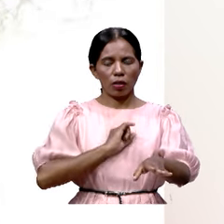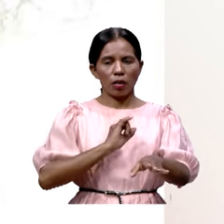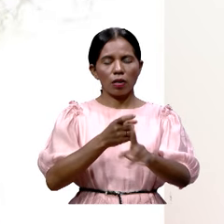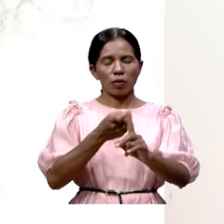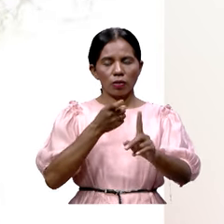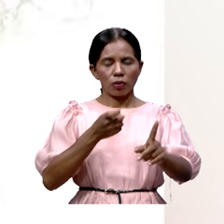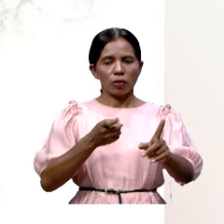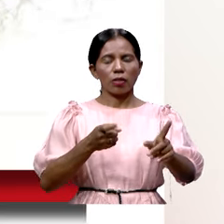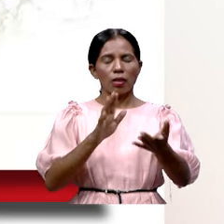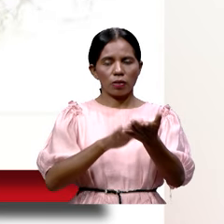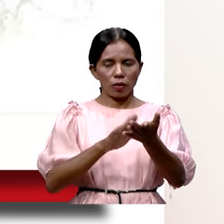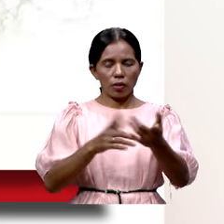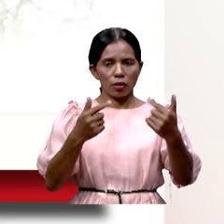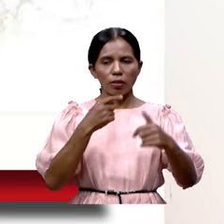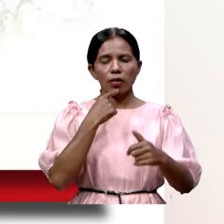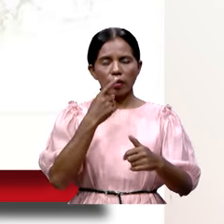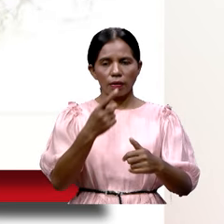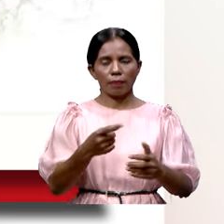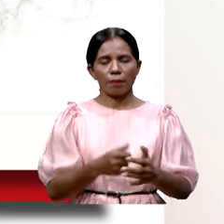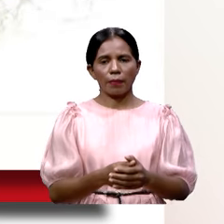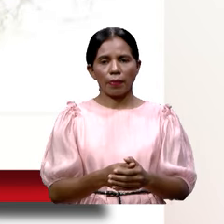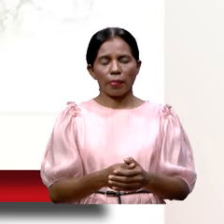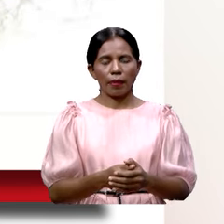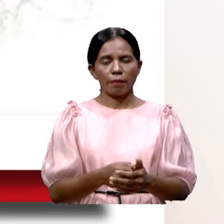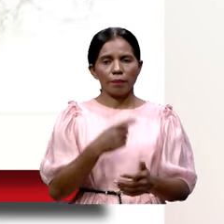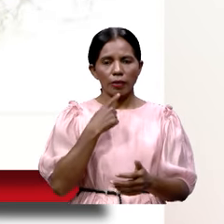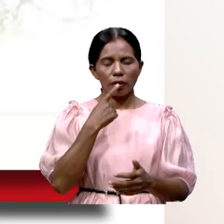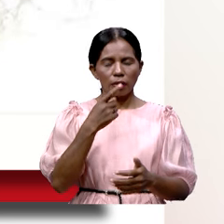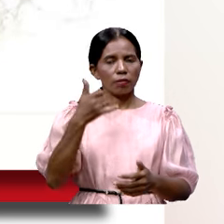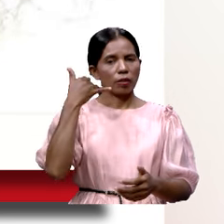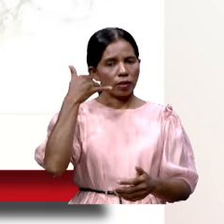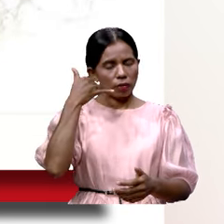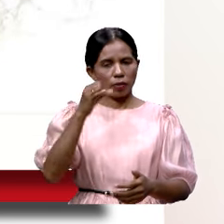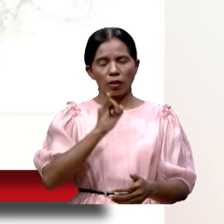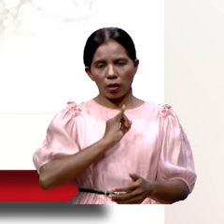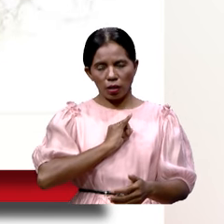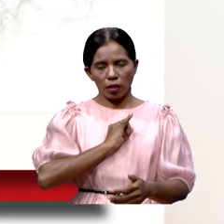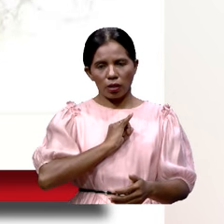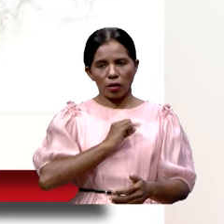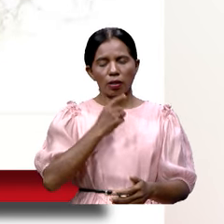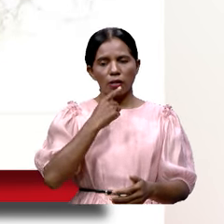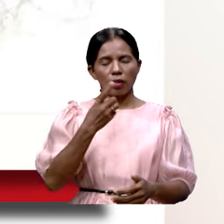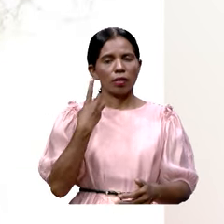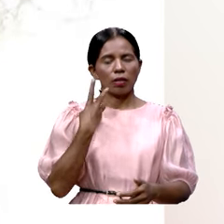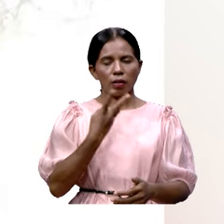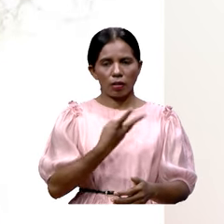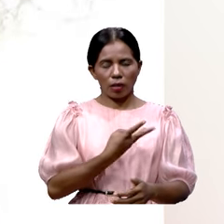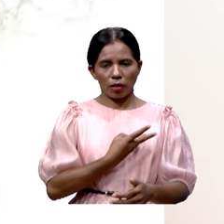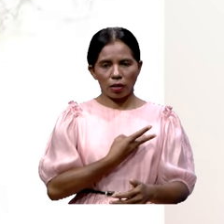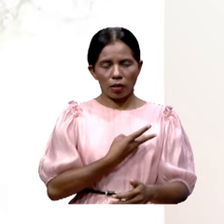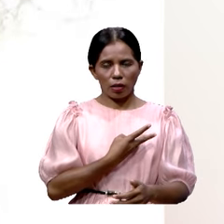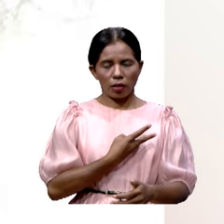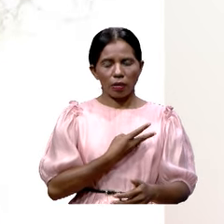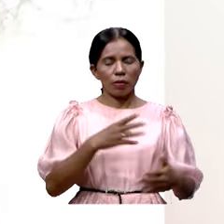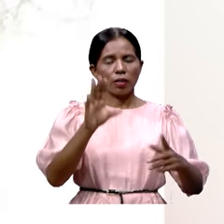LKM hamaine, sira jombovo, sira jombovo, telefona hau, nia hatete amini